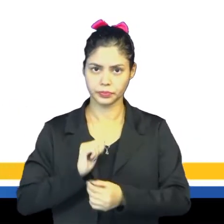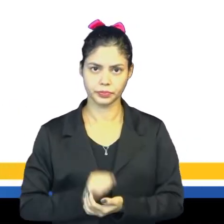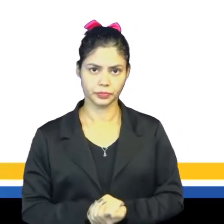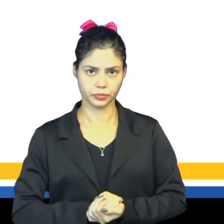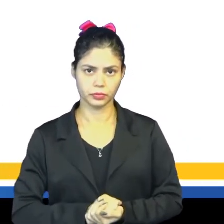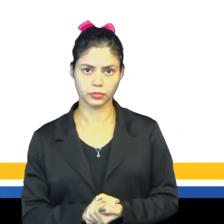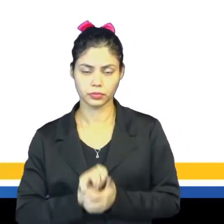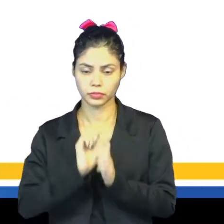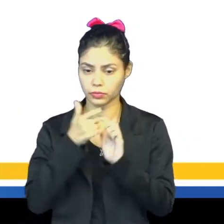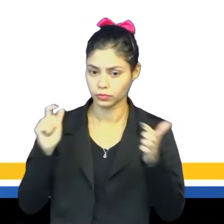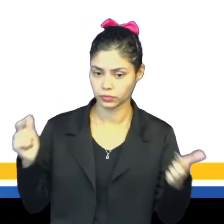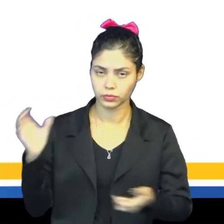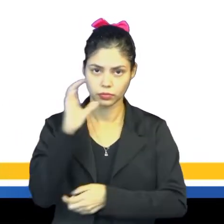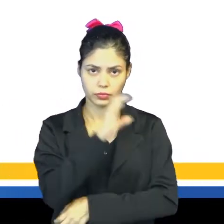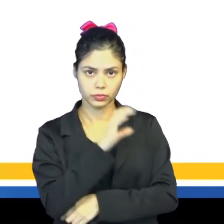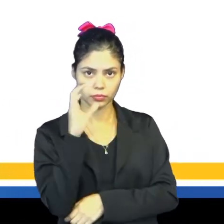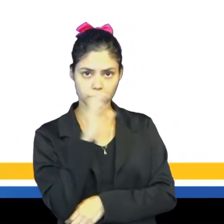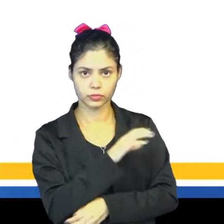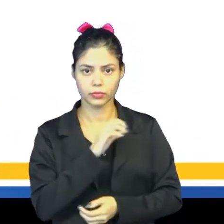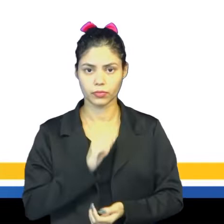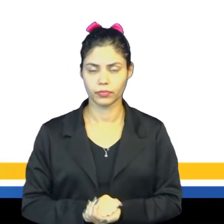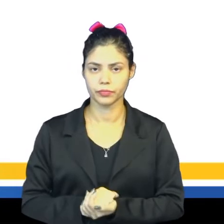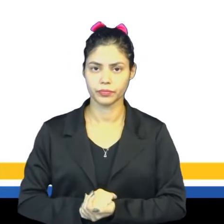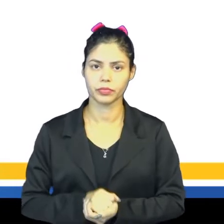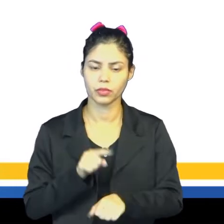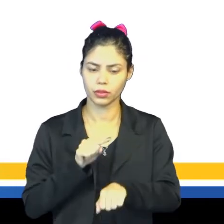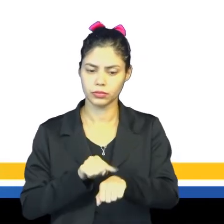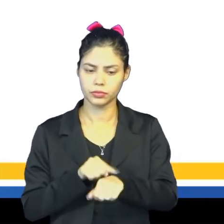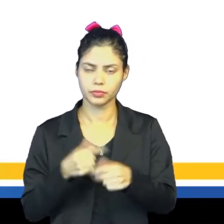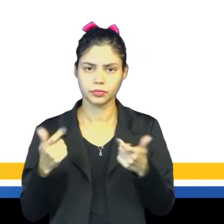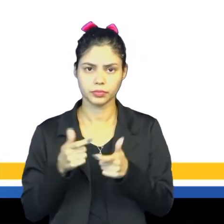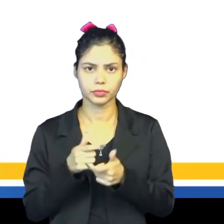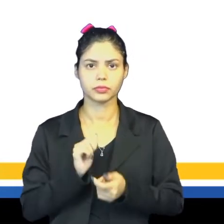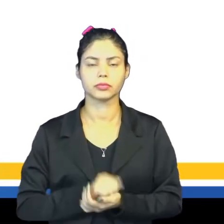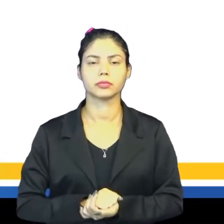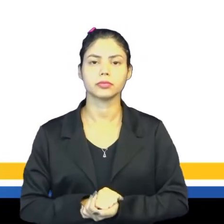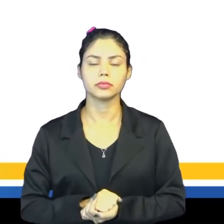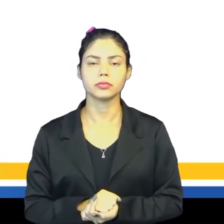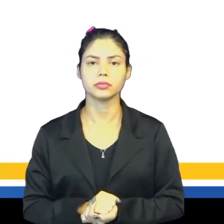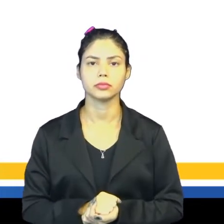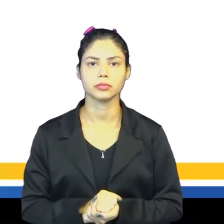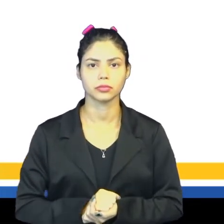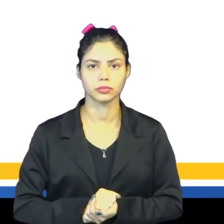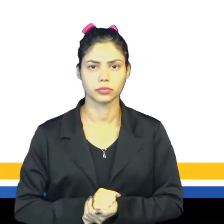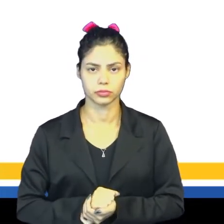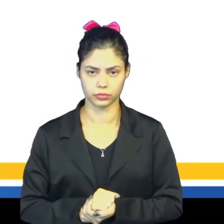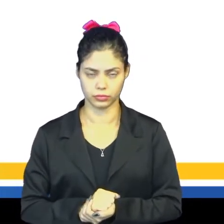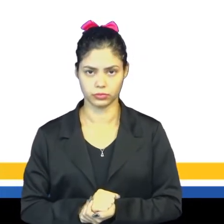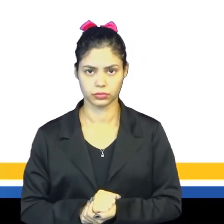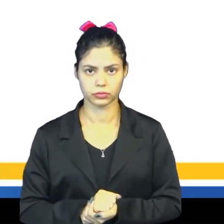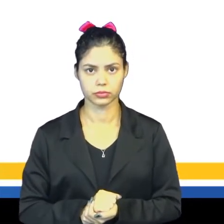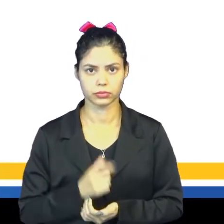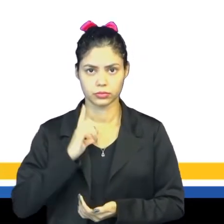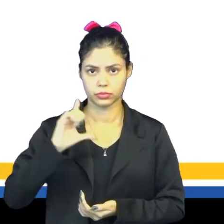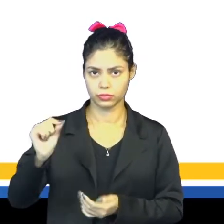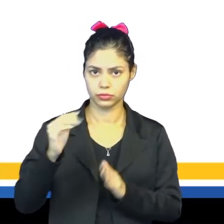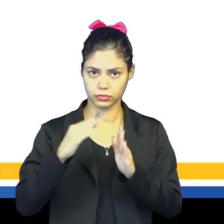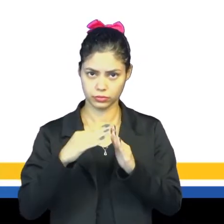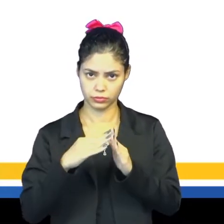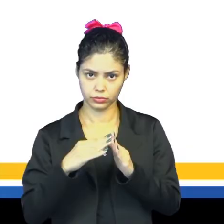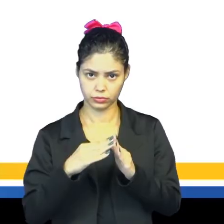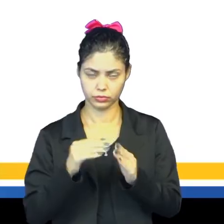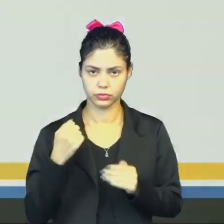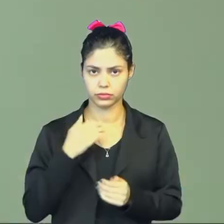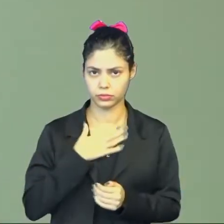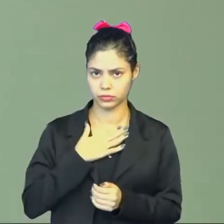tá? A maior velocidade é igual ao menor tempo. É o que a gente fala. Quando tu sai de casa com aquela velocidade,